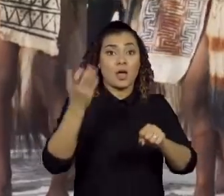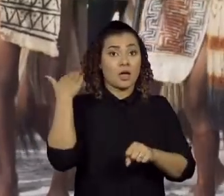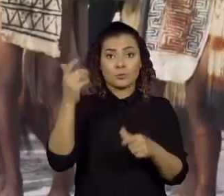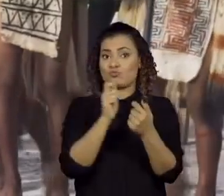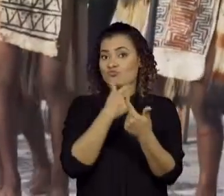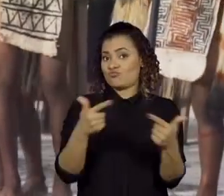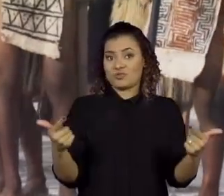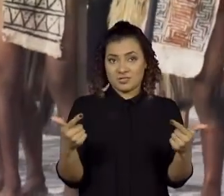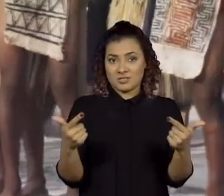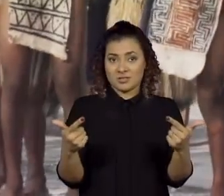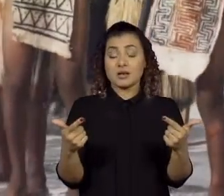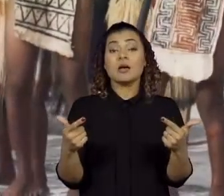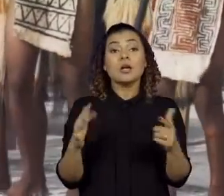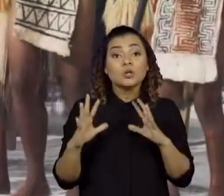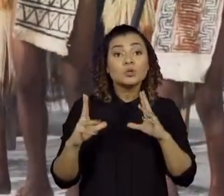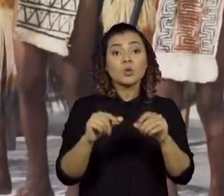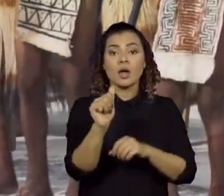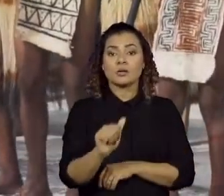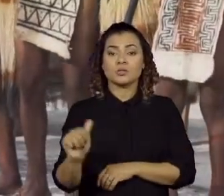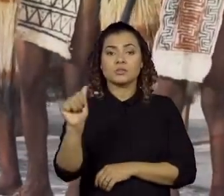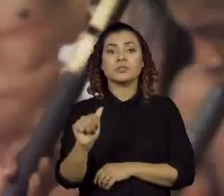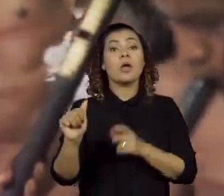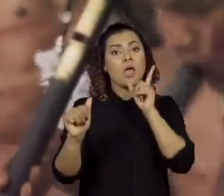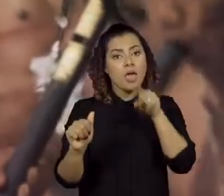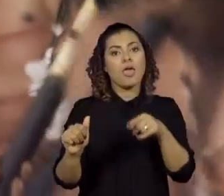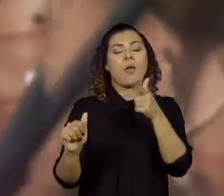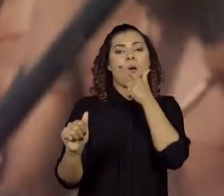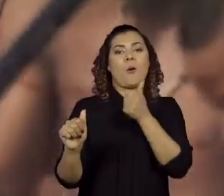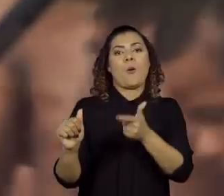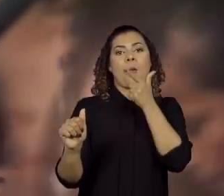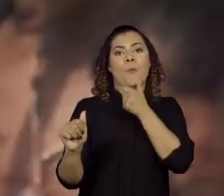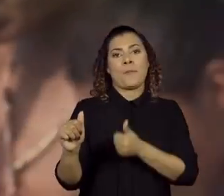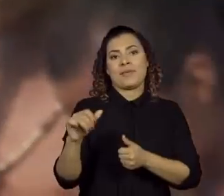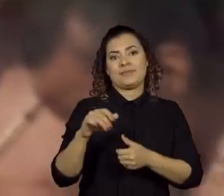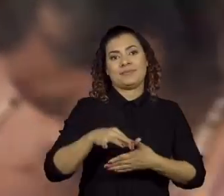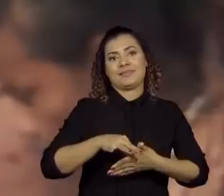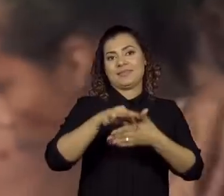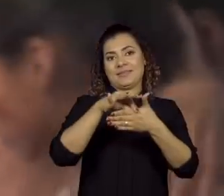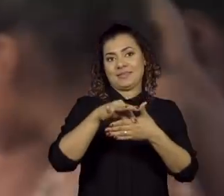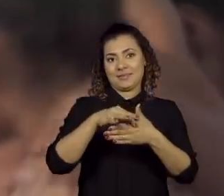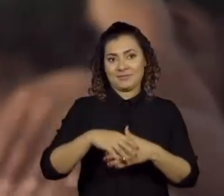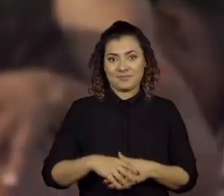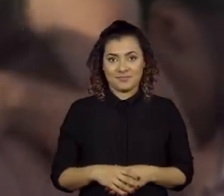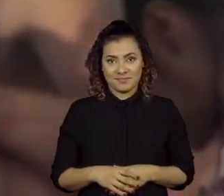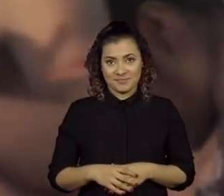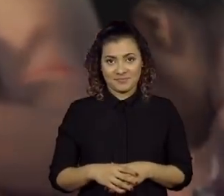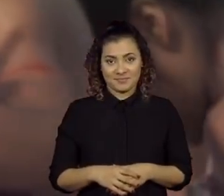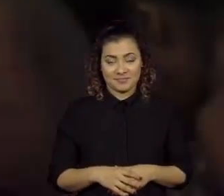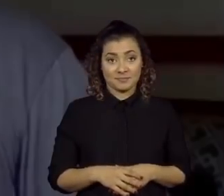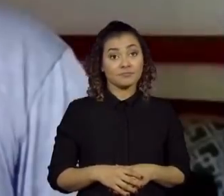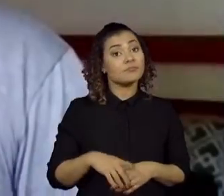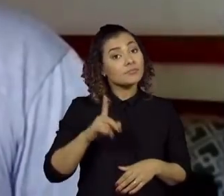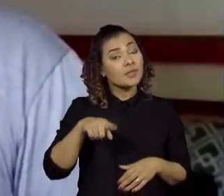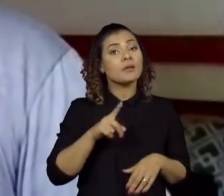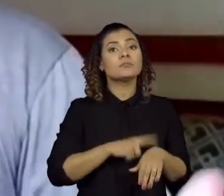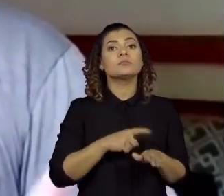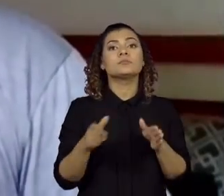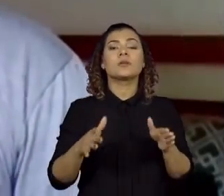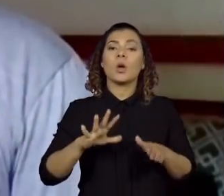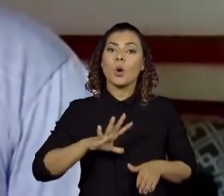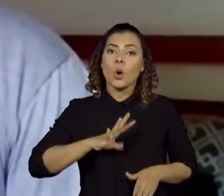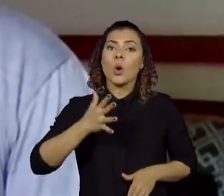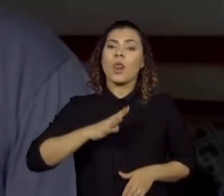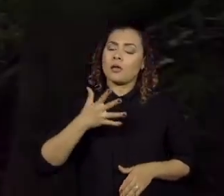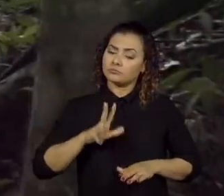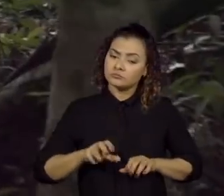eram. Todas as nossas associações eram gerenciadas, vamos dizer, pelos homens. É uma questão de tempo tomar essa coragem e